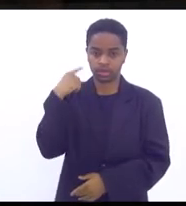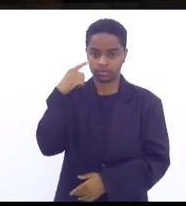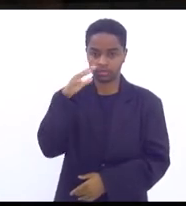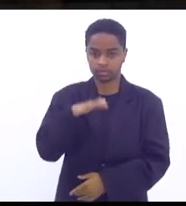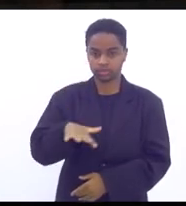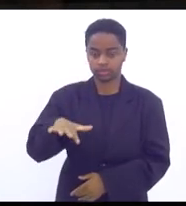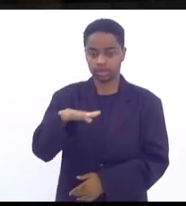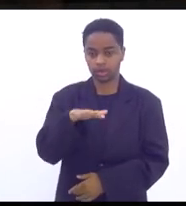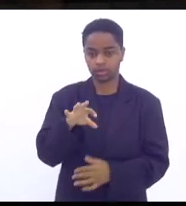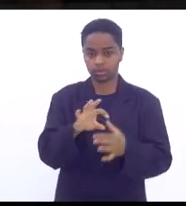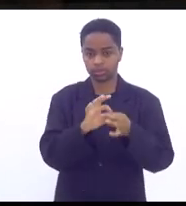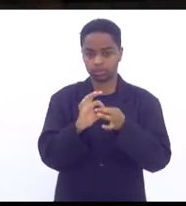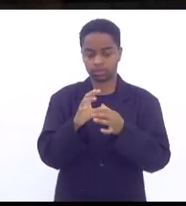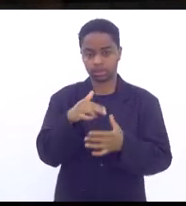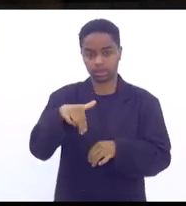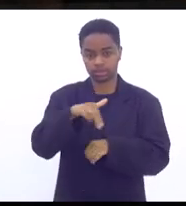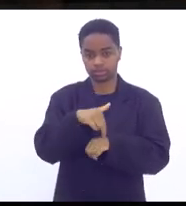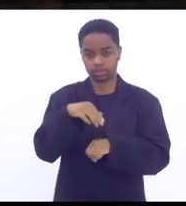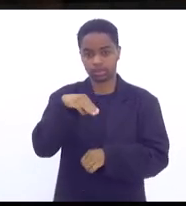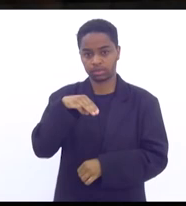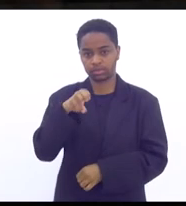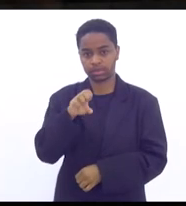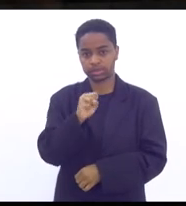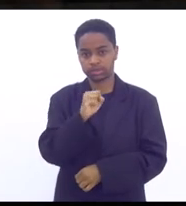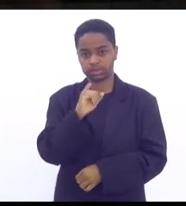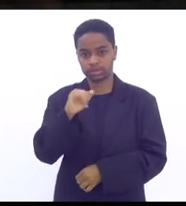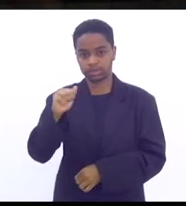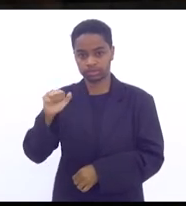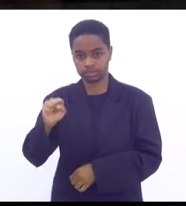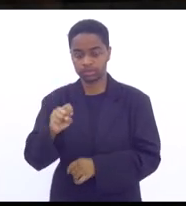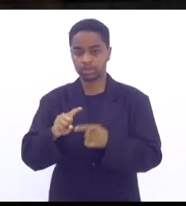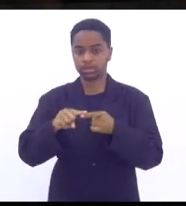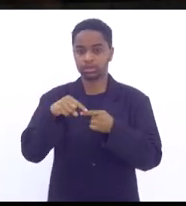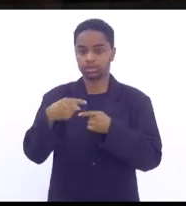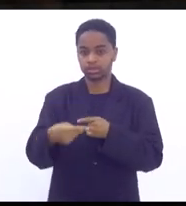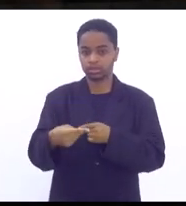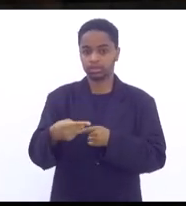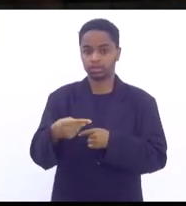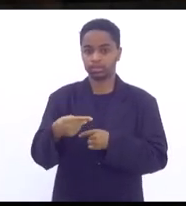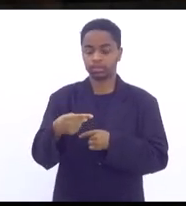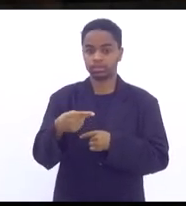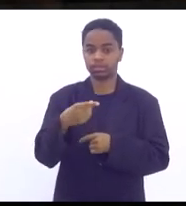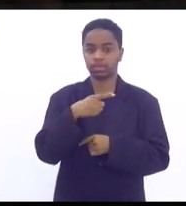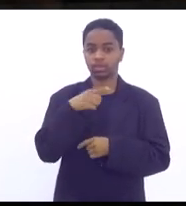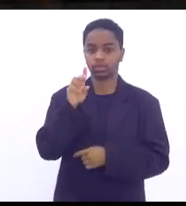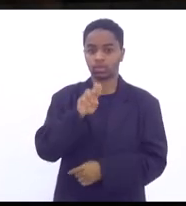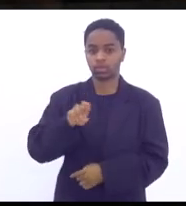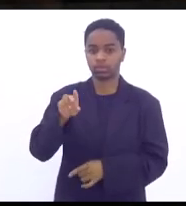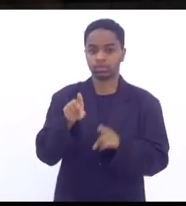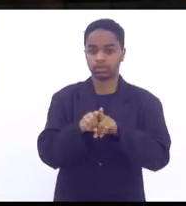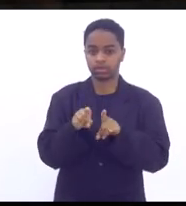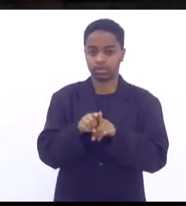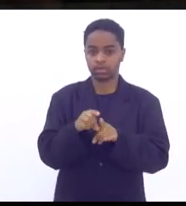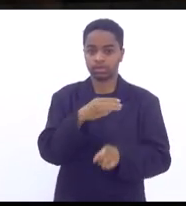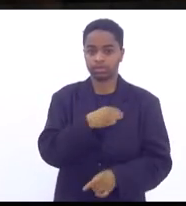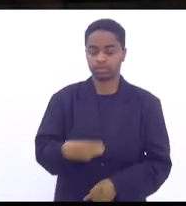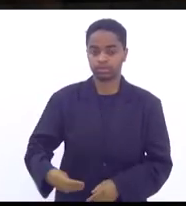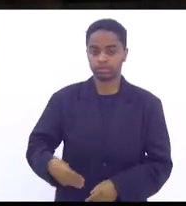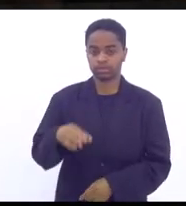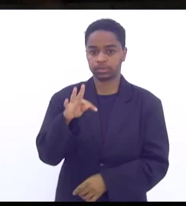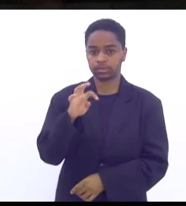advogado-geral da União, Messias. E depois, mais tarde, saiu o nome da ministra